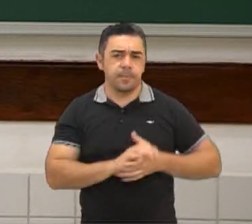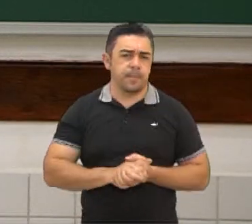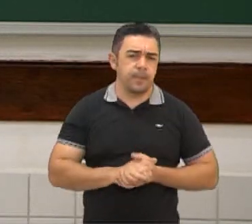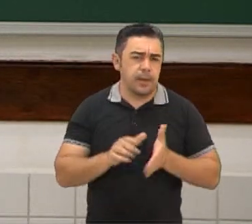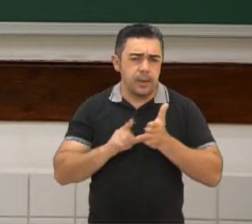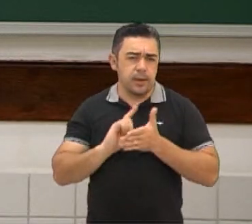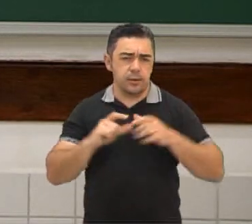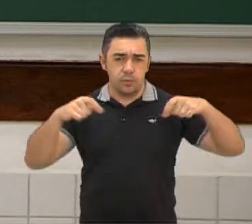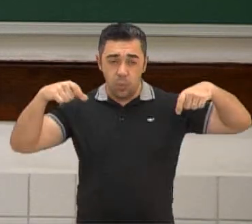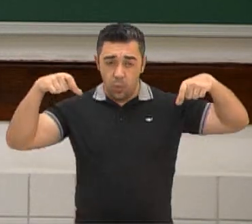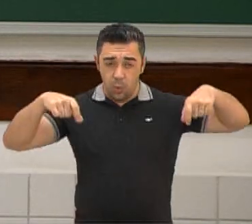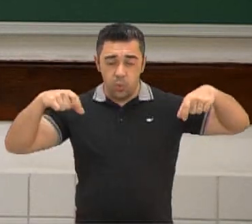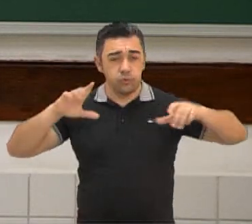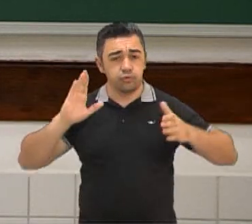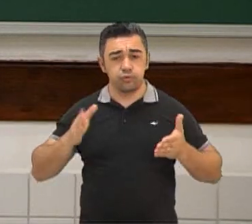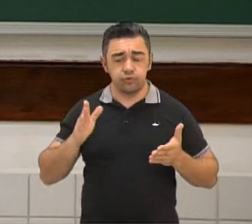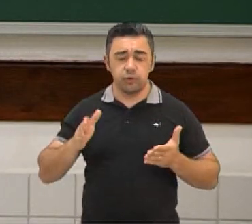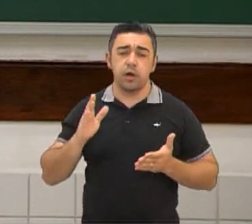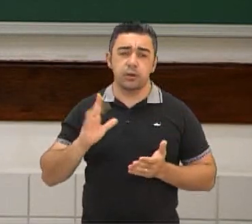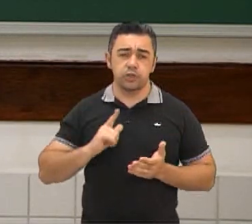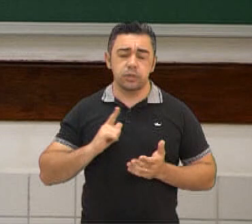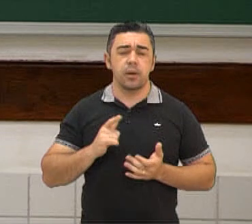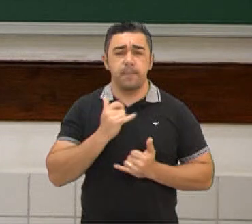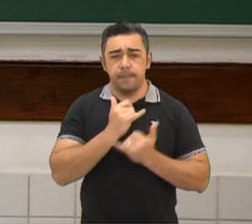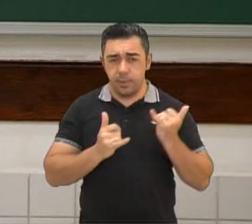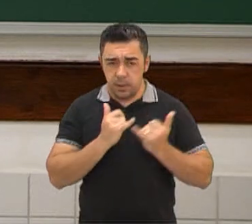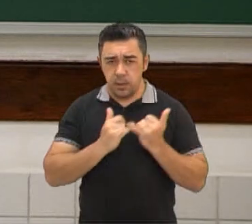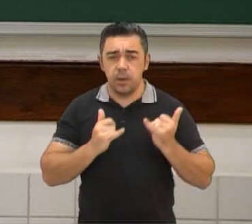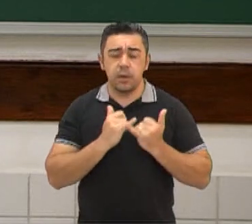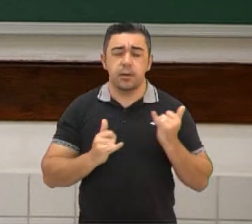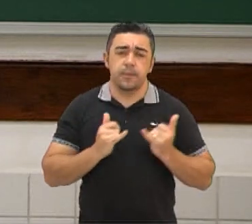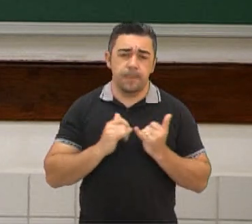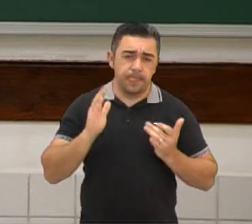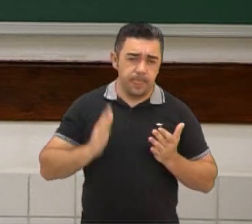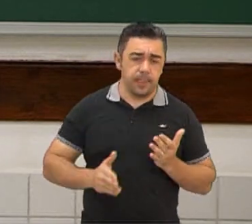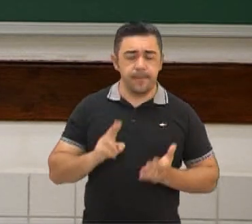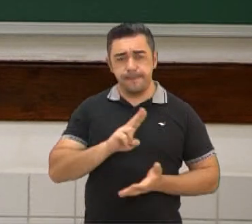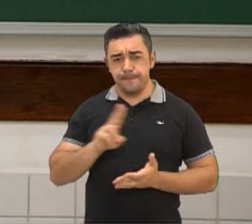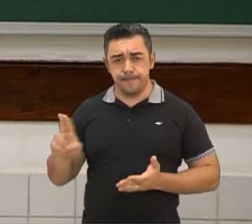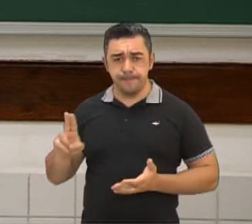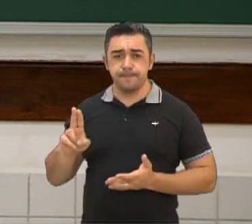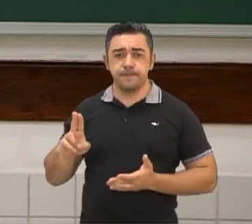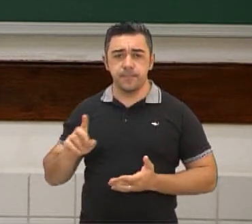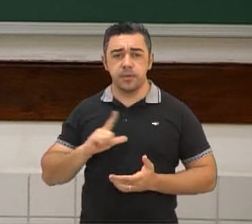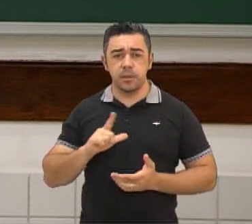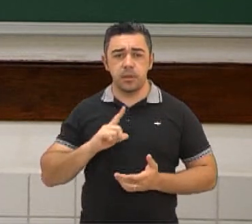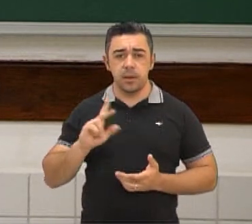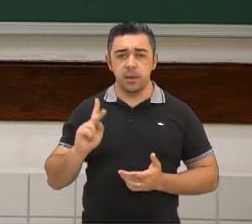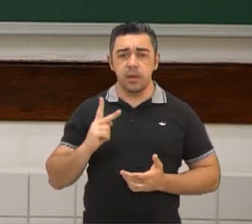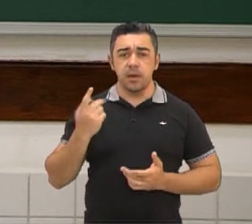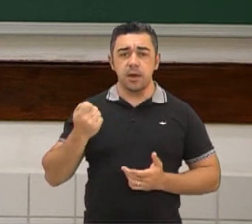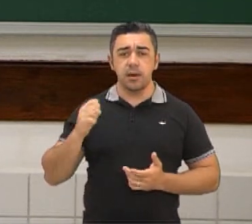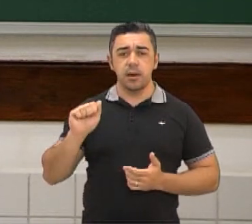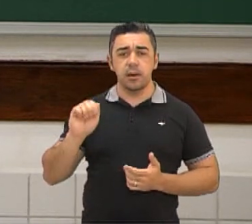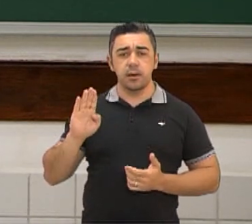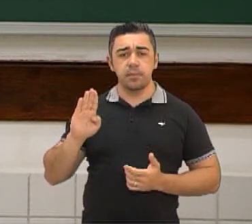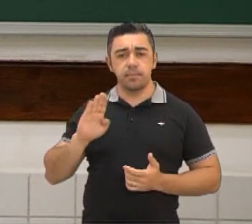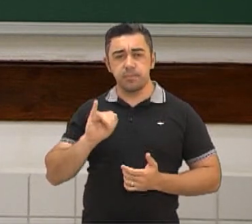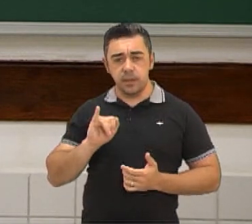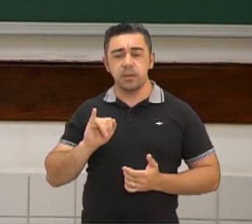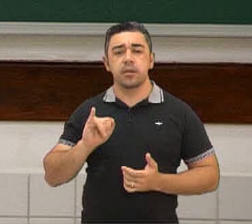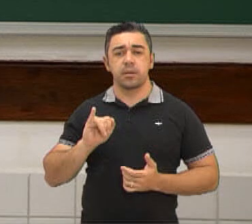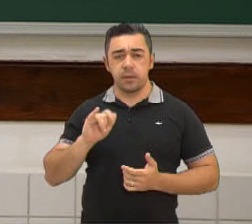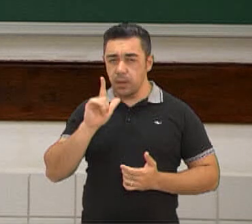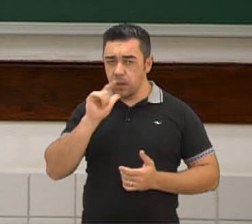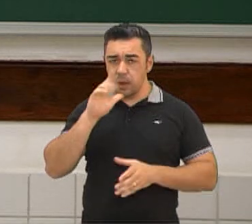do gol, ele era um jogo já bem parecido, chamado até de rugby aquático, tá? Porque